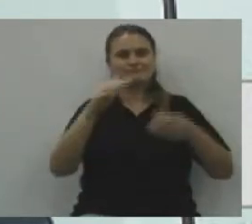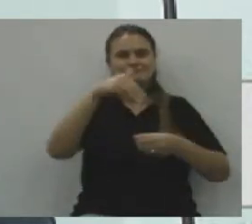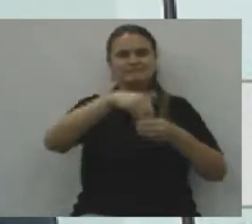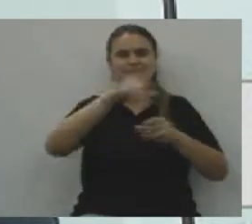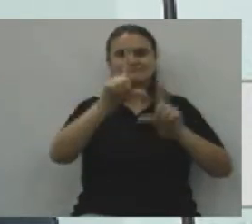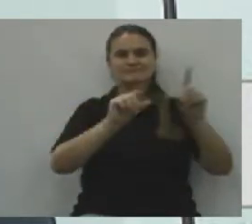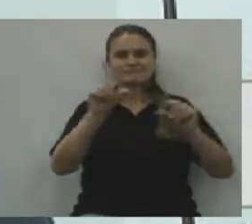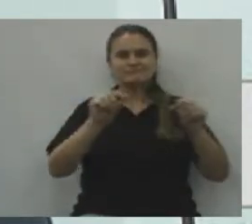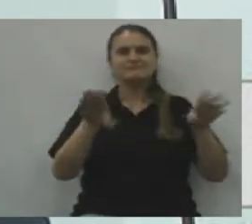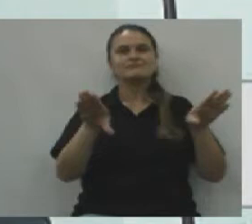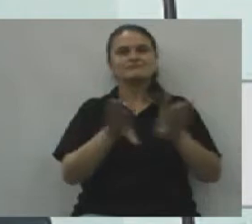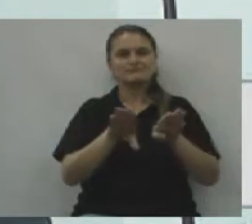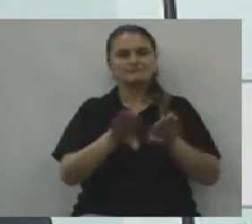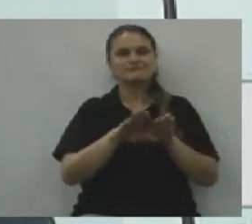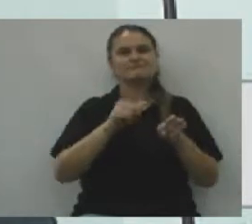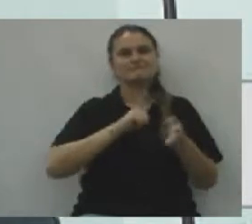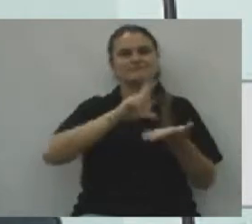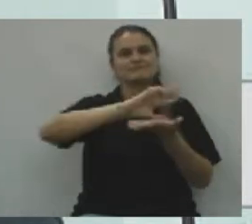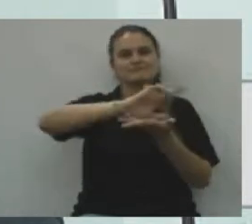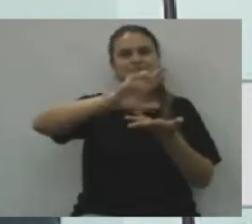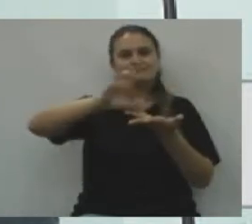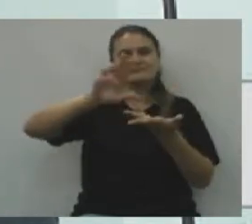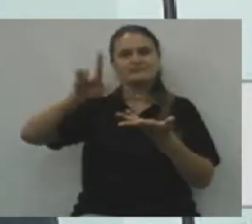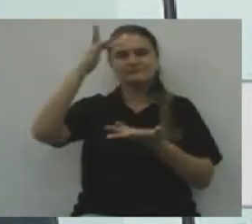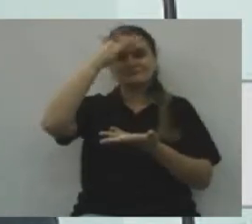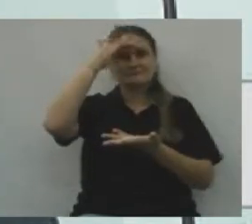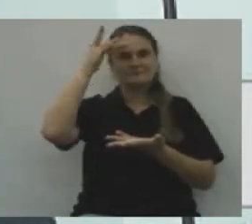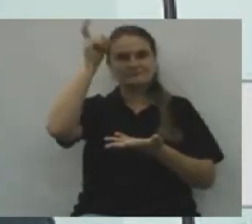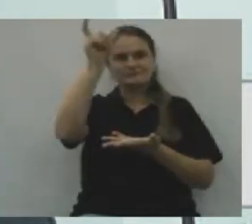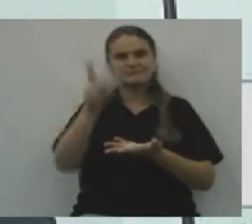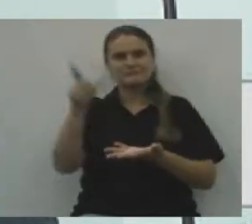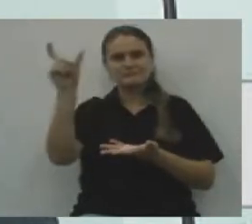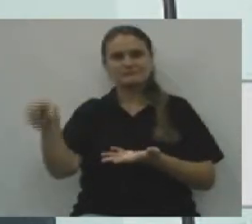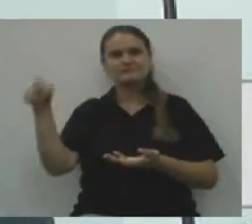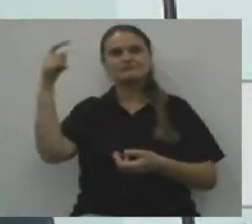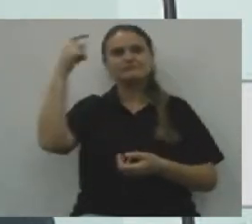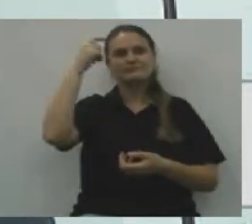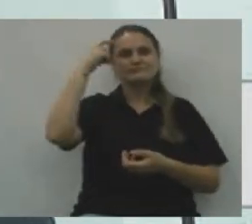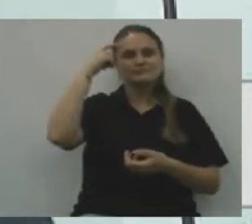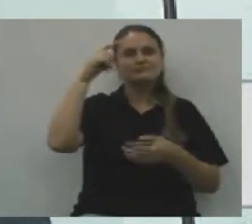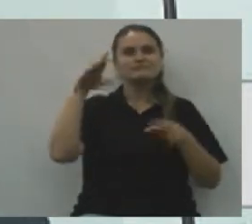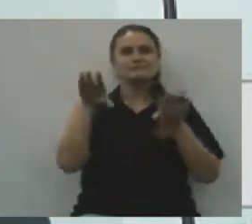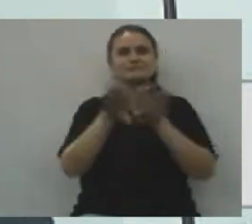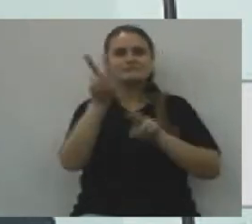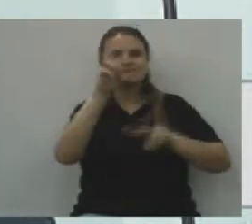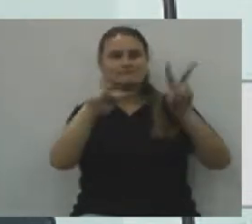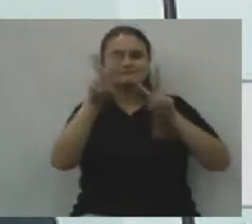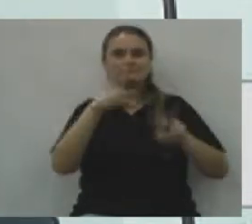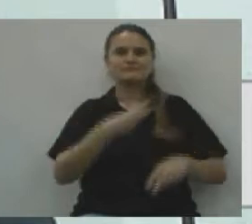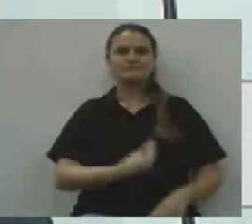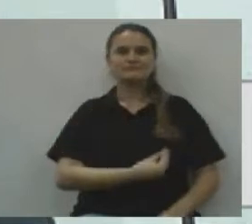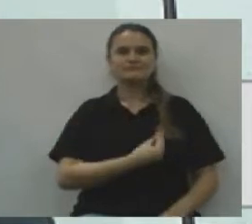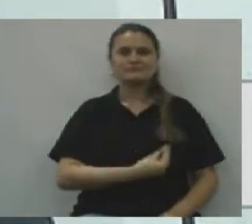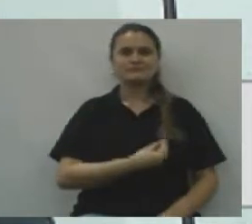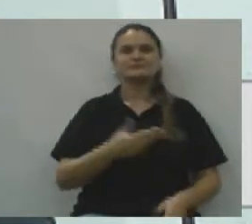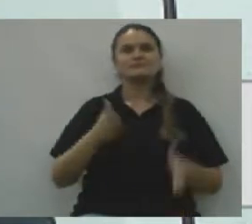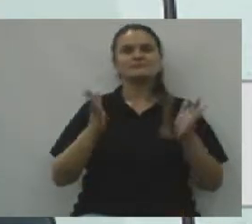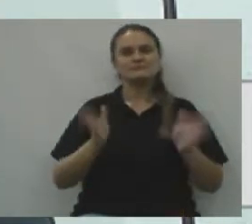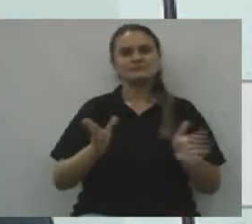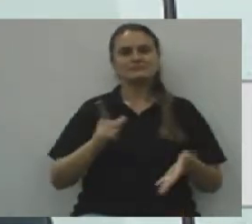instaura também a pluralidade de pensamentos, de visões de vida. Venho